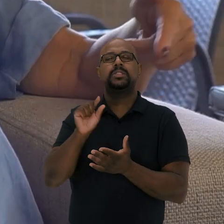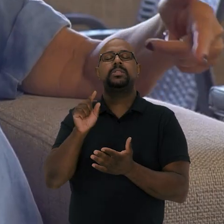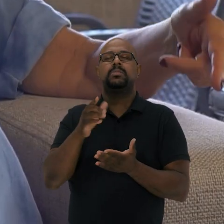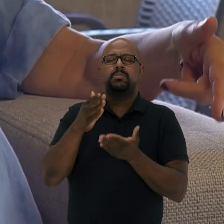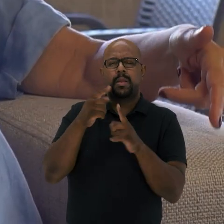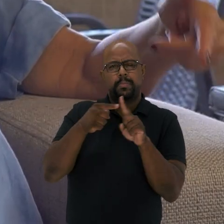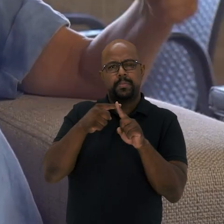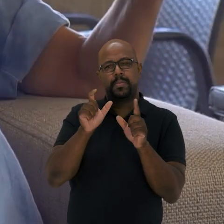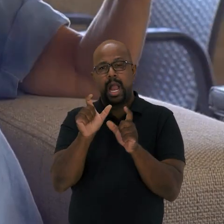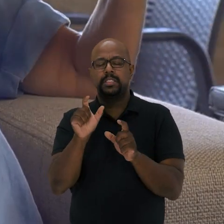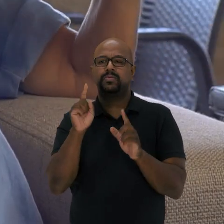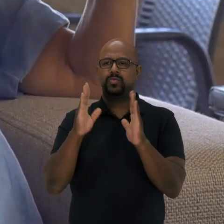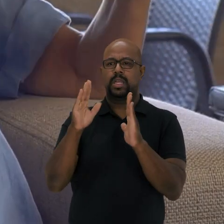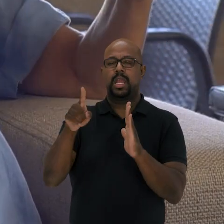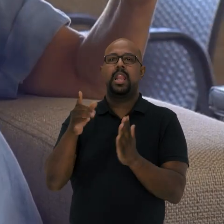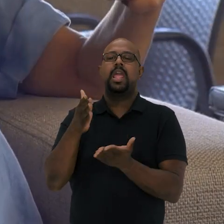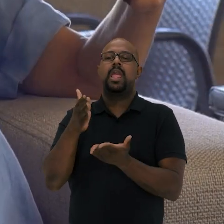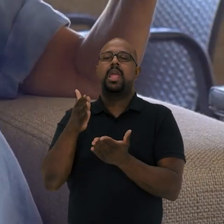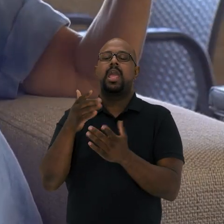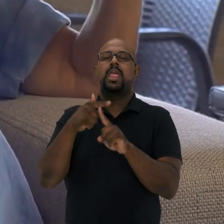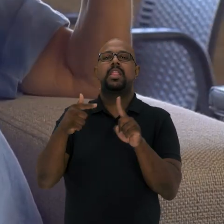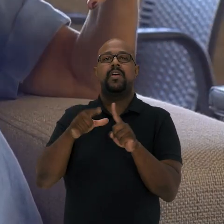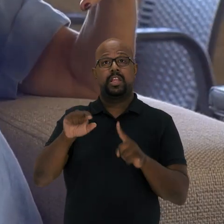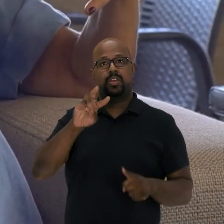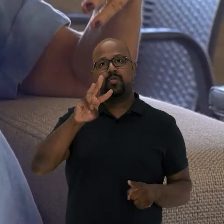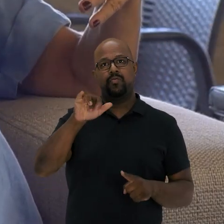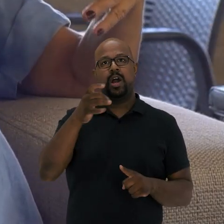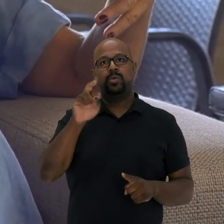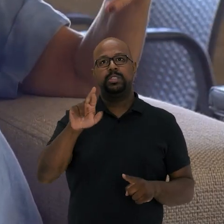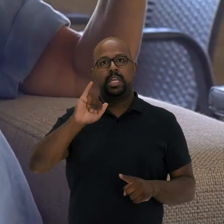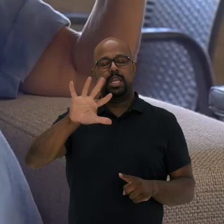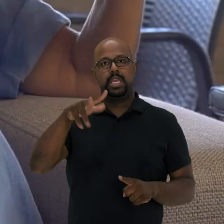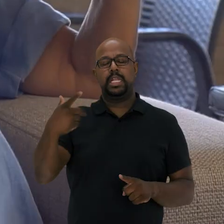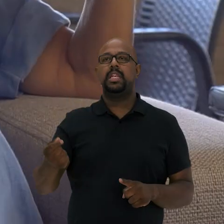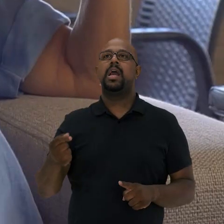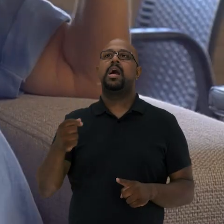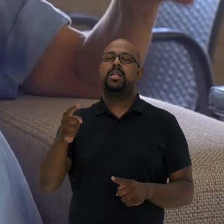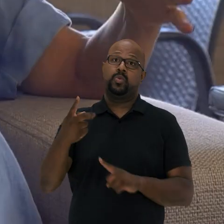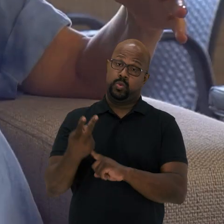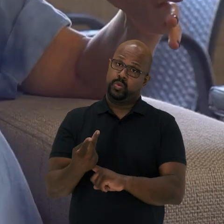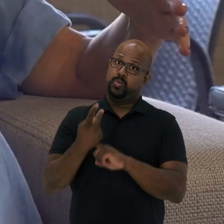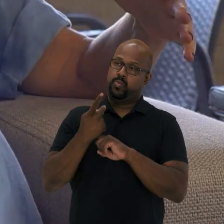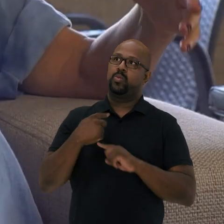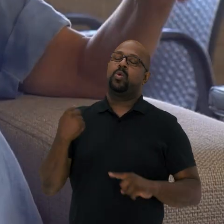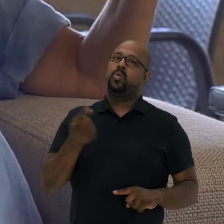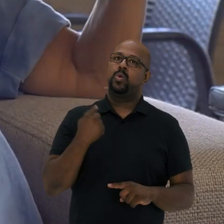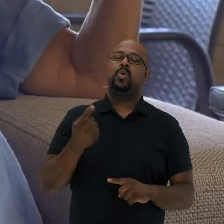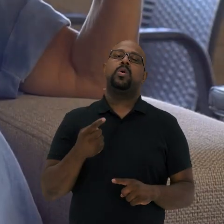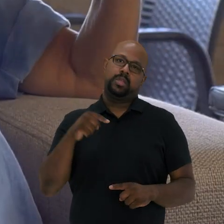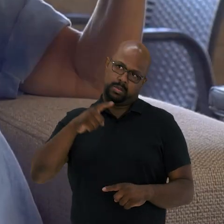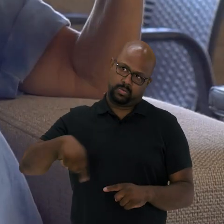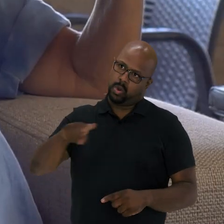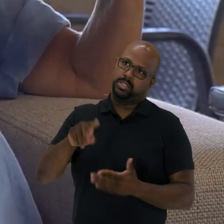foi justamente aquele intervalo em que o Walter Ilha nos procurou e